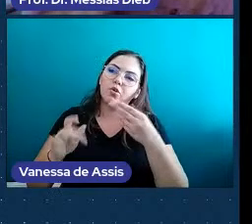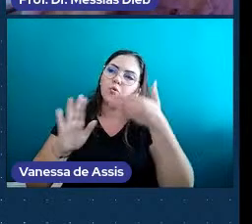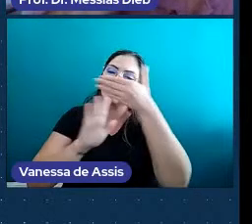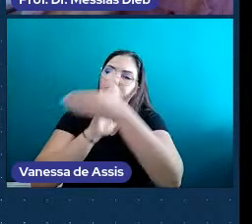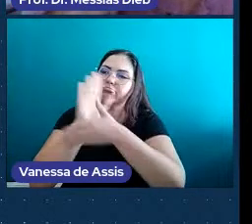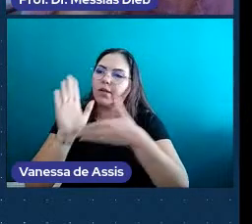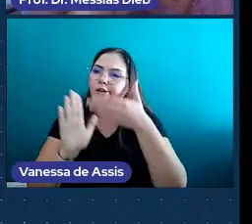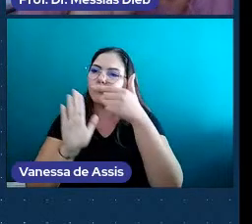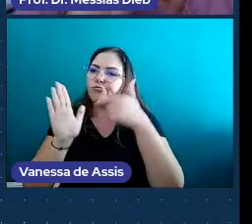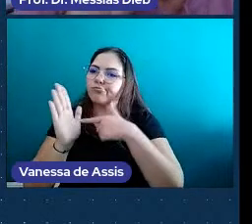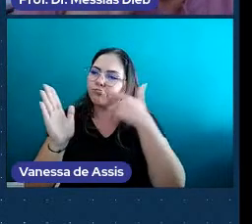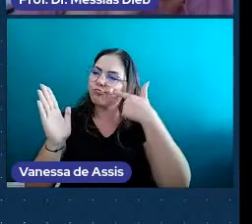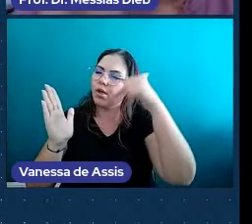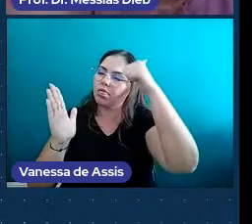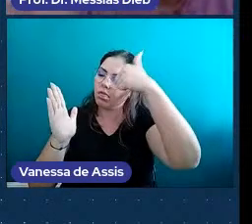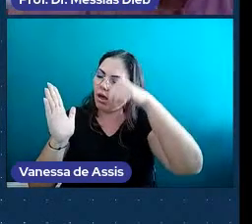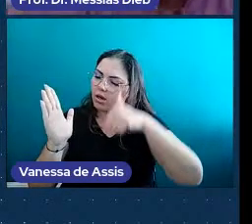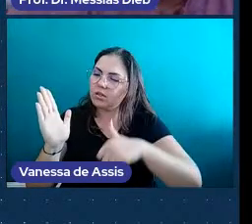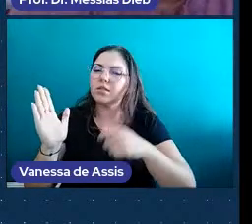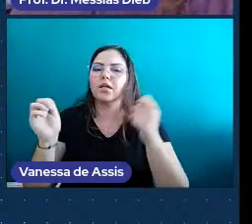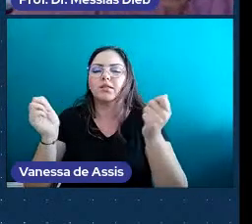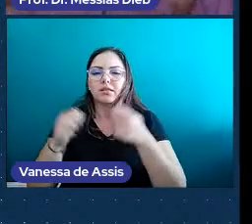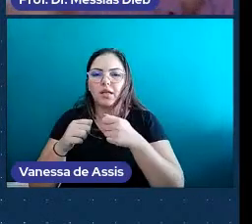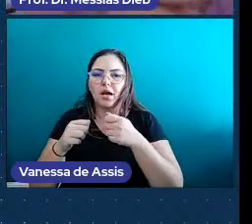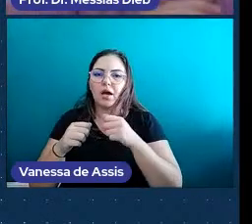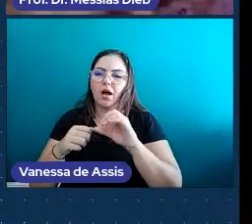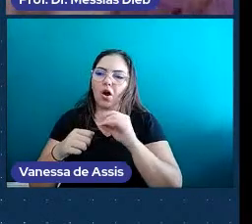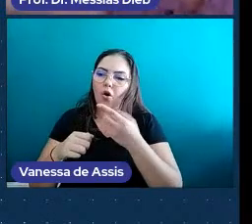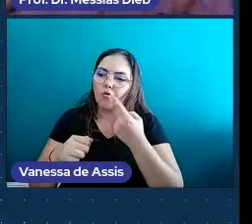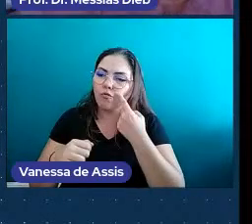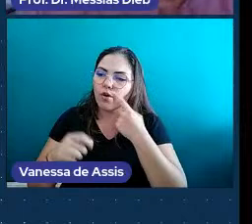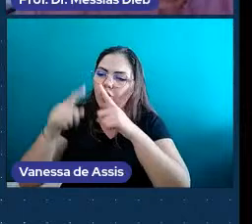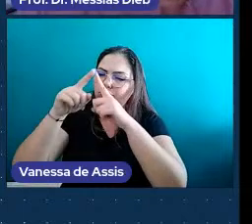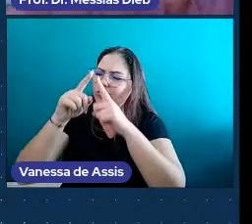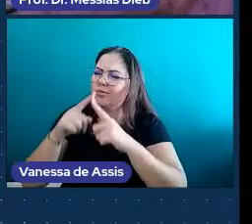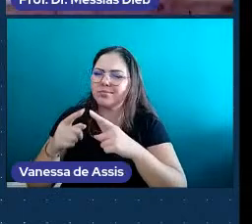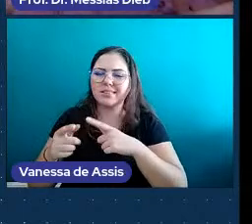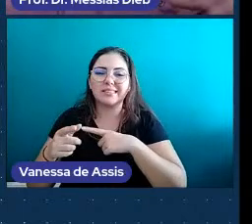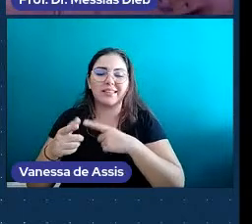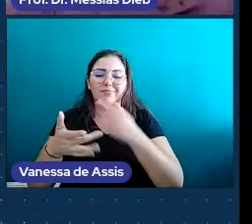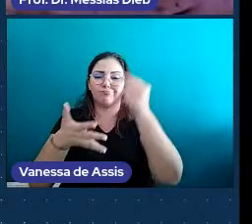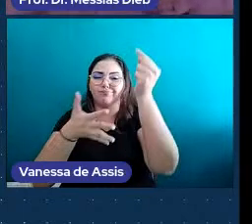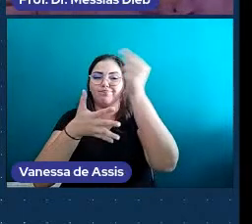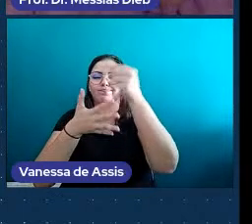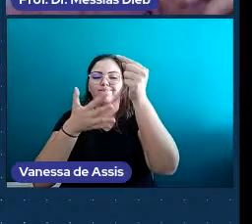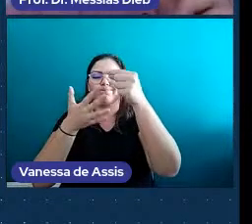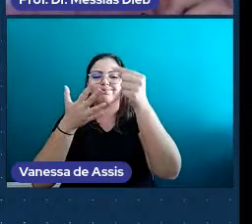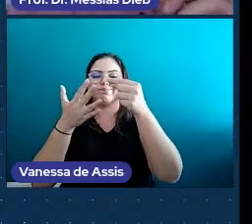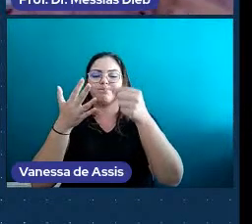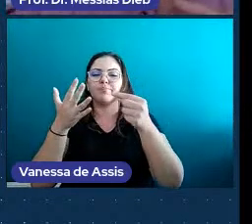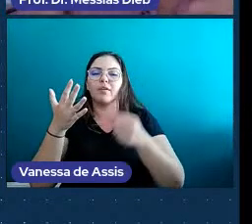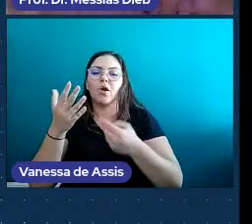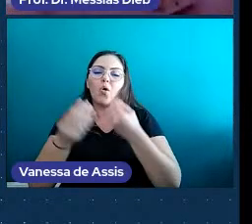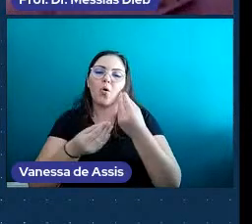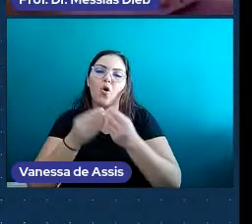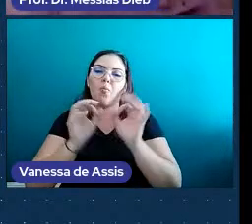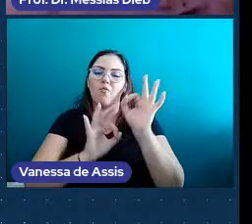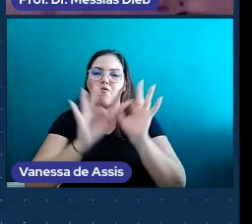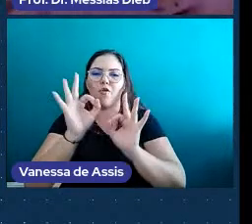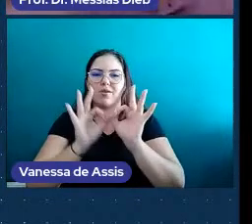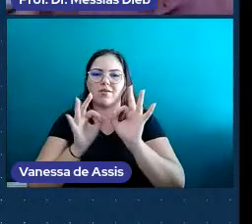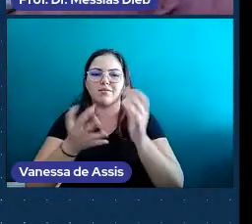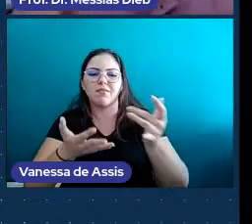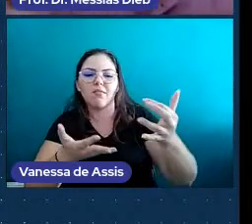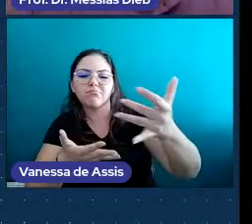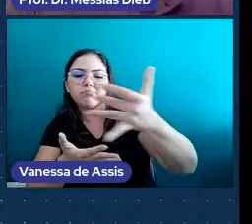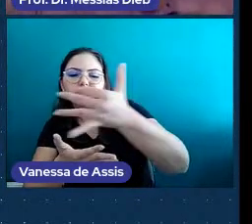nós temos a produção de tipos ideais, nós temos várias possibilidades de organização e análise desses dados. Qual